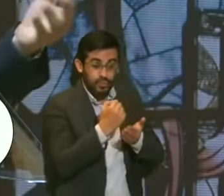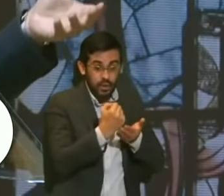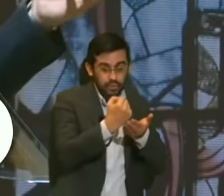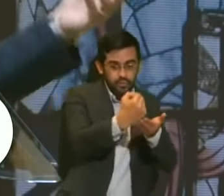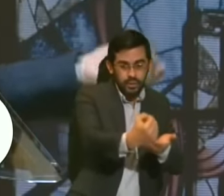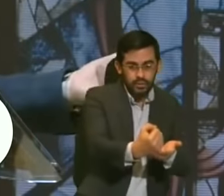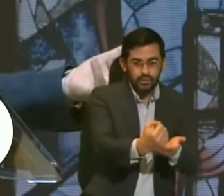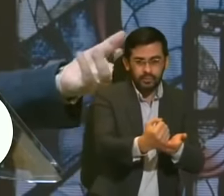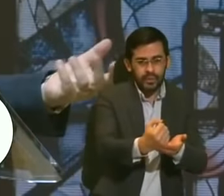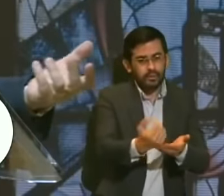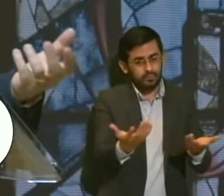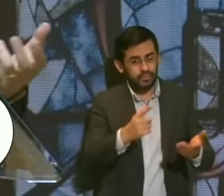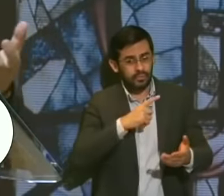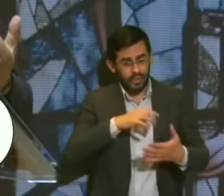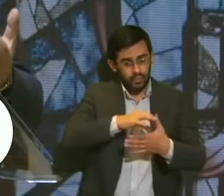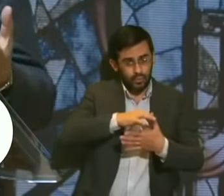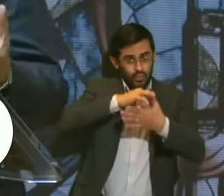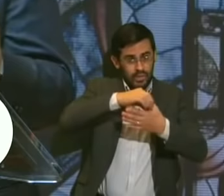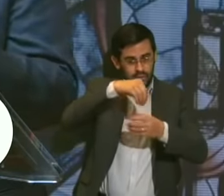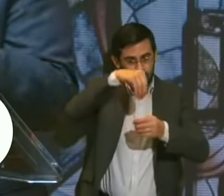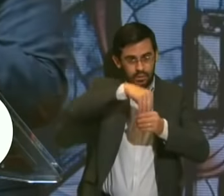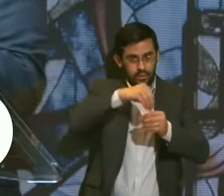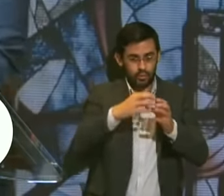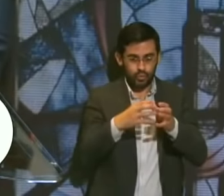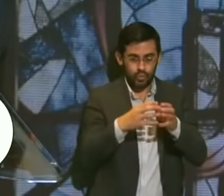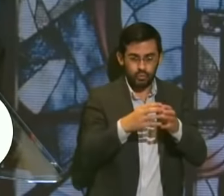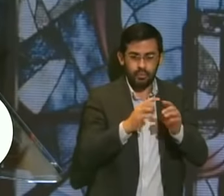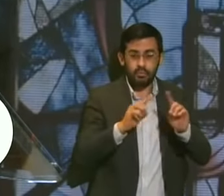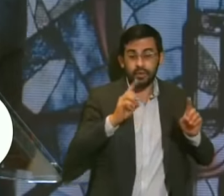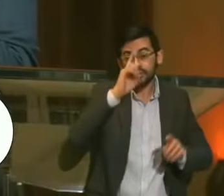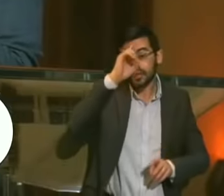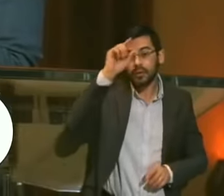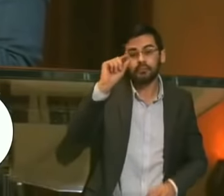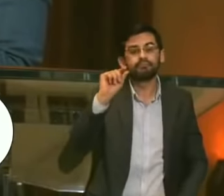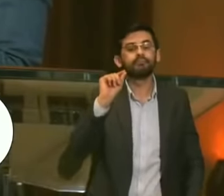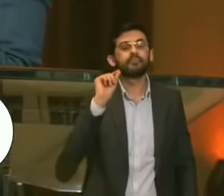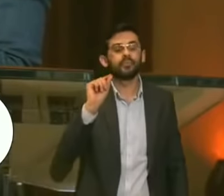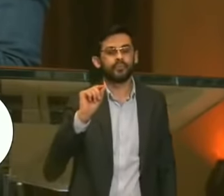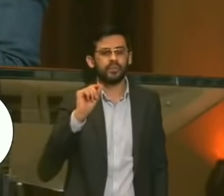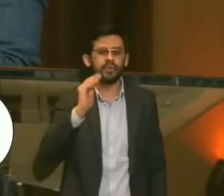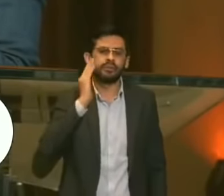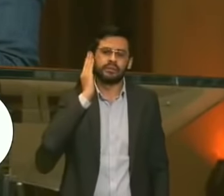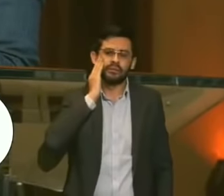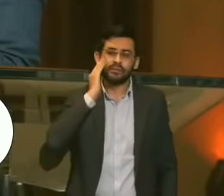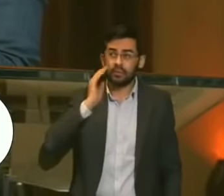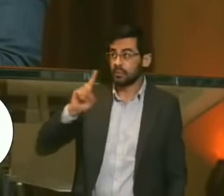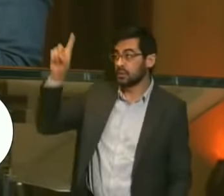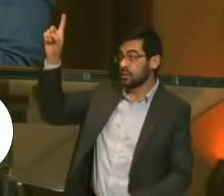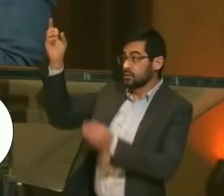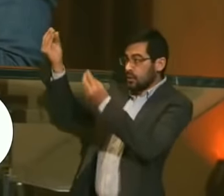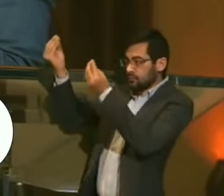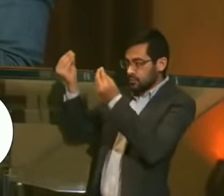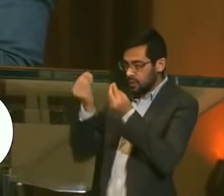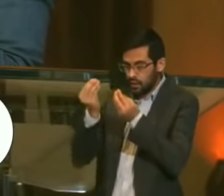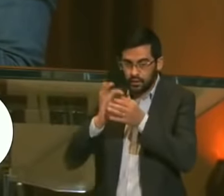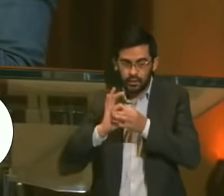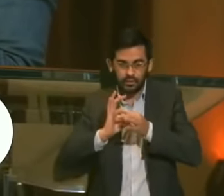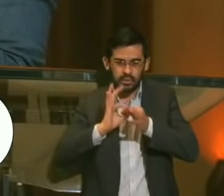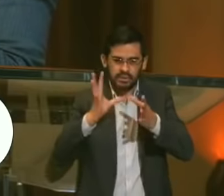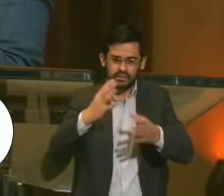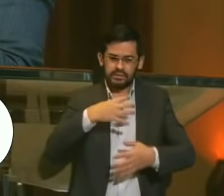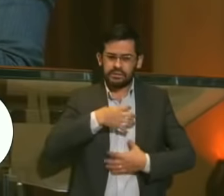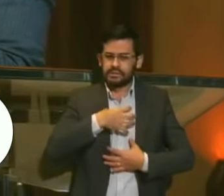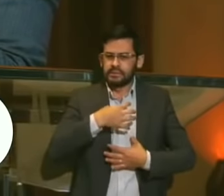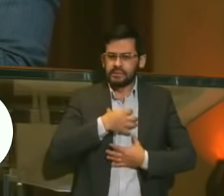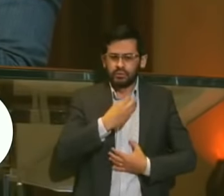É claro que tem um mentor naquele local, mas a ideia é, sabe, Deus quer nos libertar dos